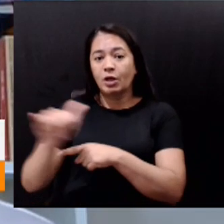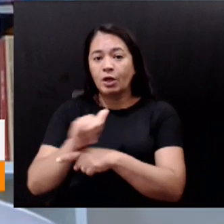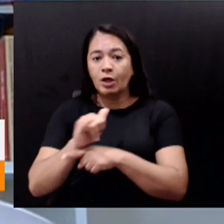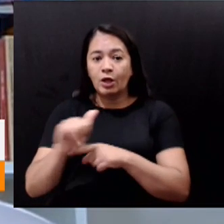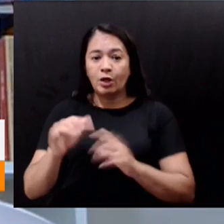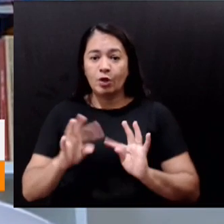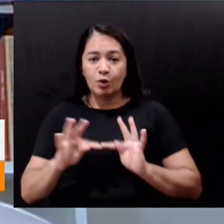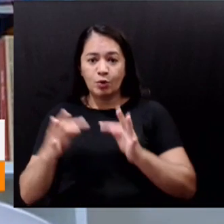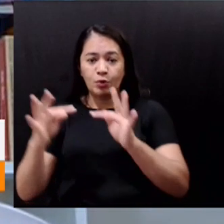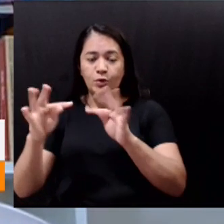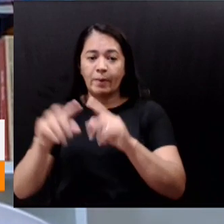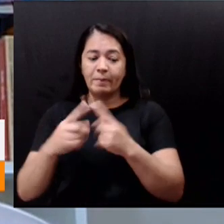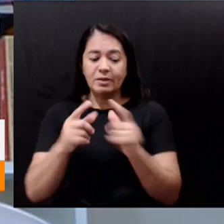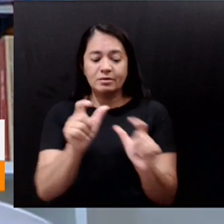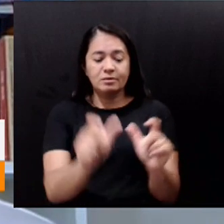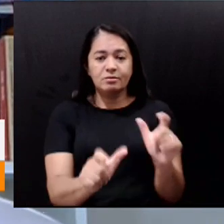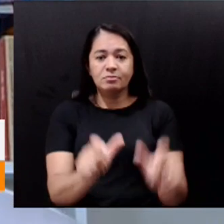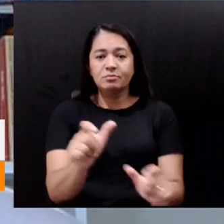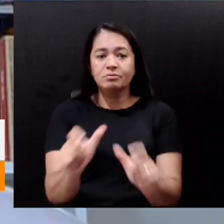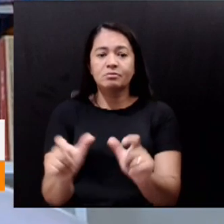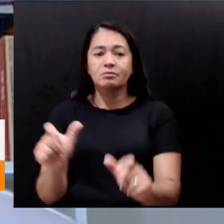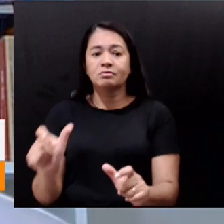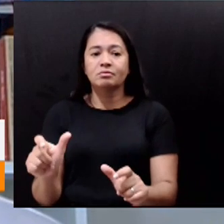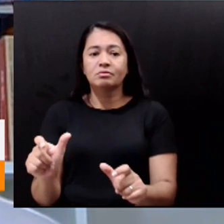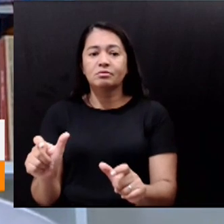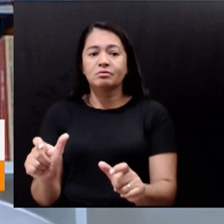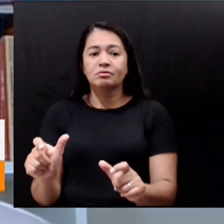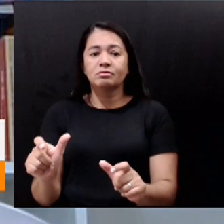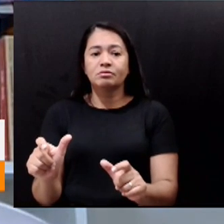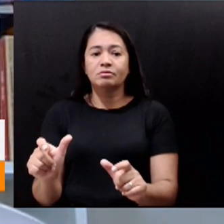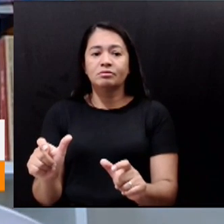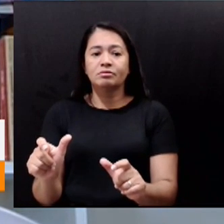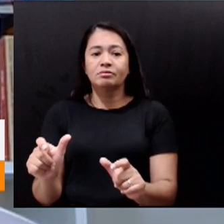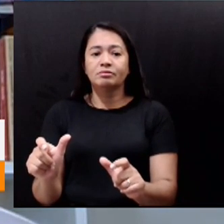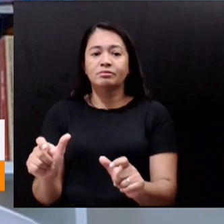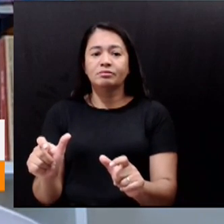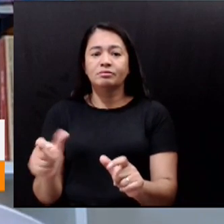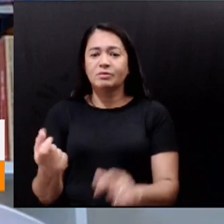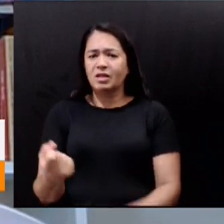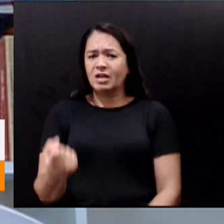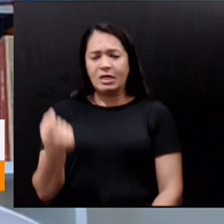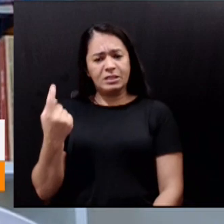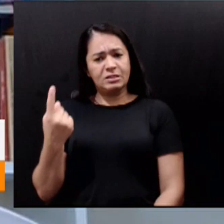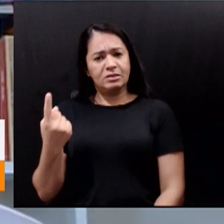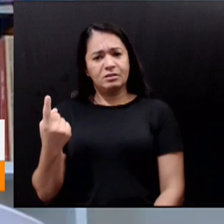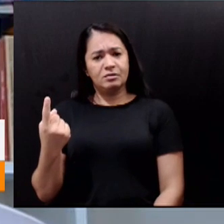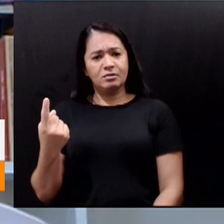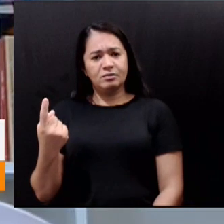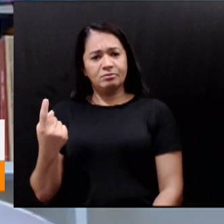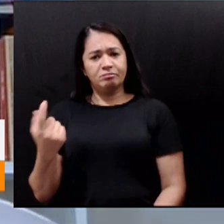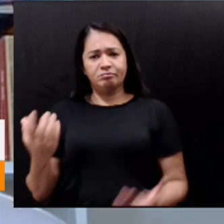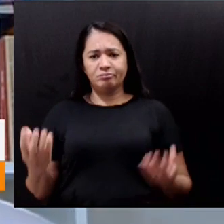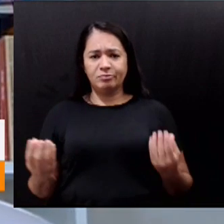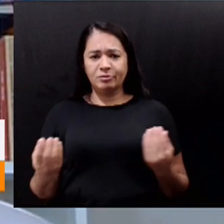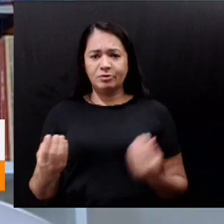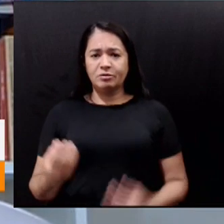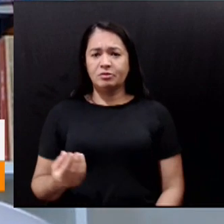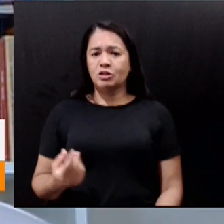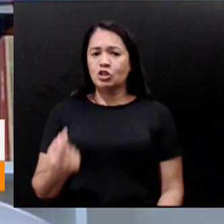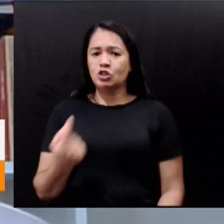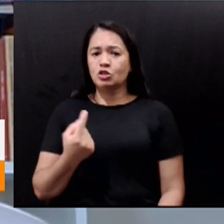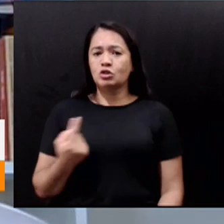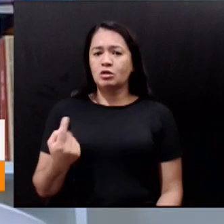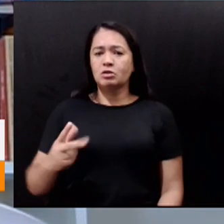pessoas se exacerbou esse estranhamento, se exacerbou esse individualismo e se exacerbou esse entre